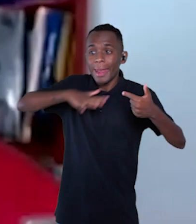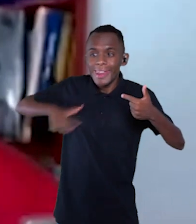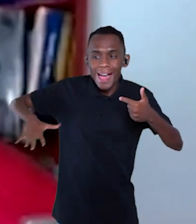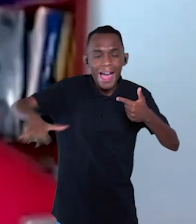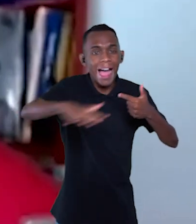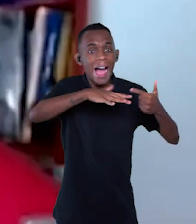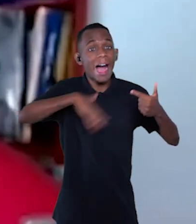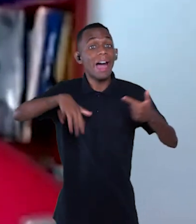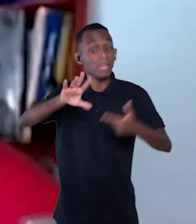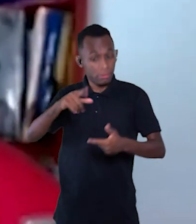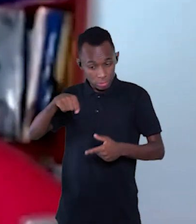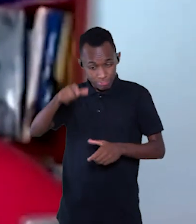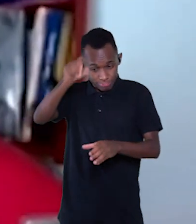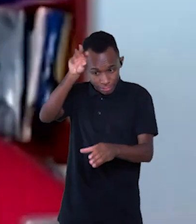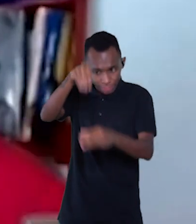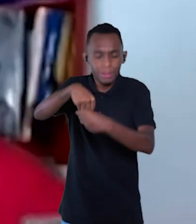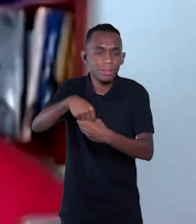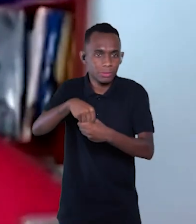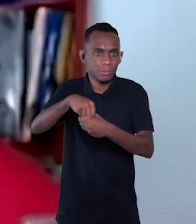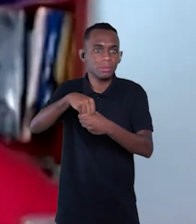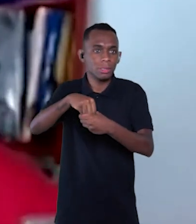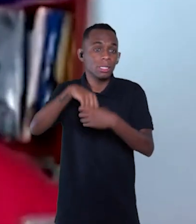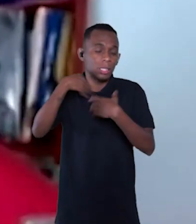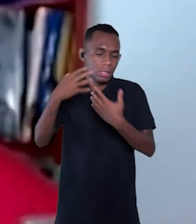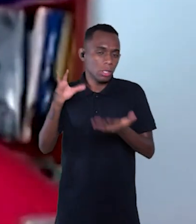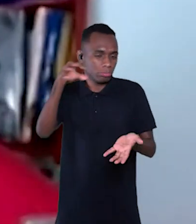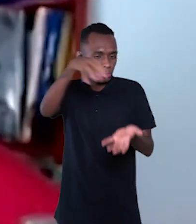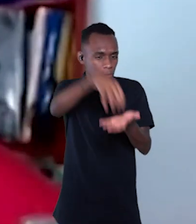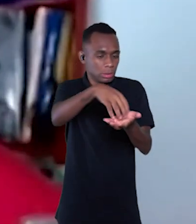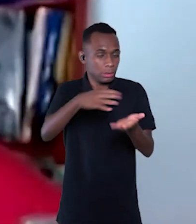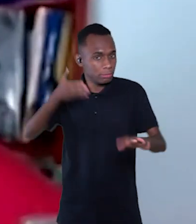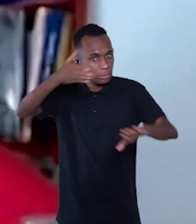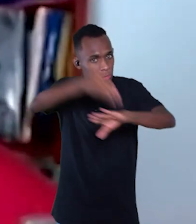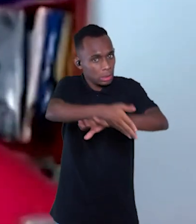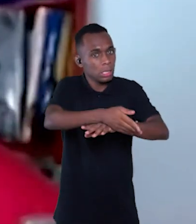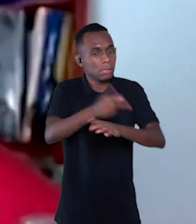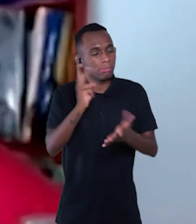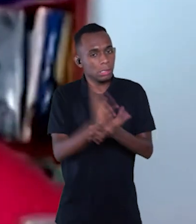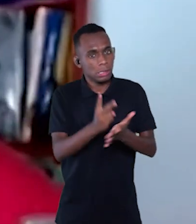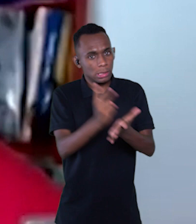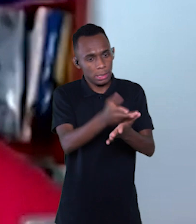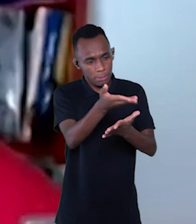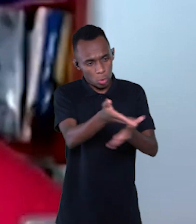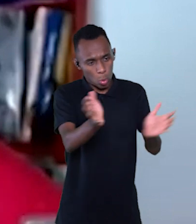e você está inserida dentro desse território, então você se reporta àquela equipe.